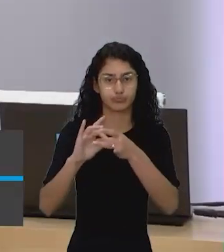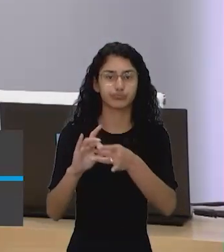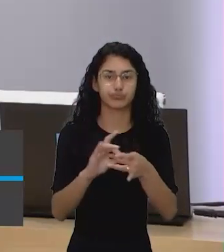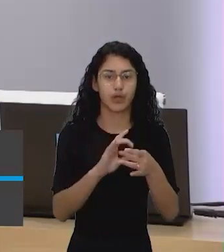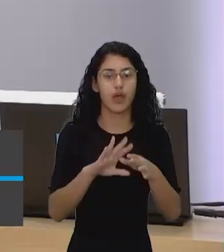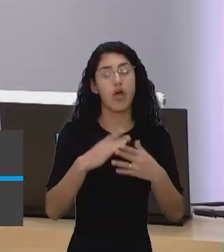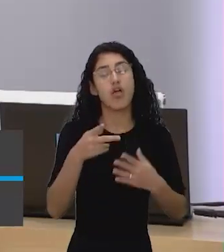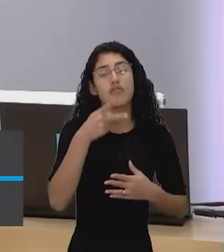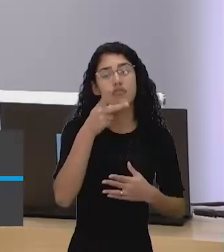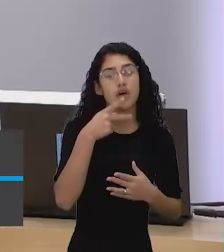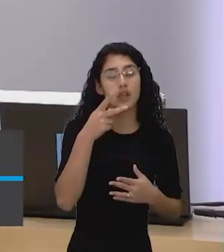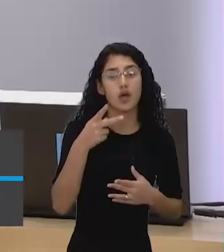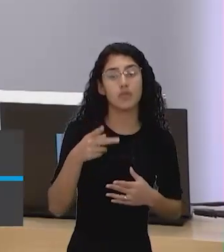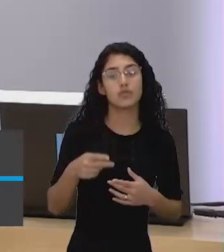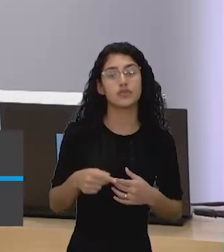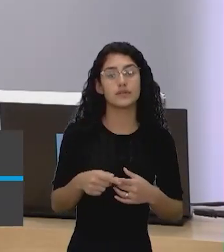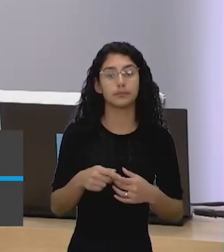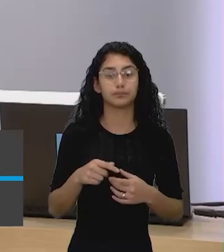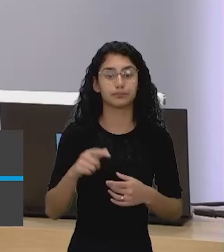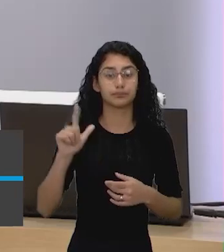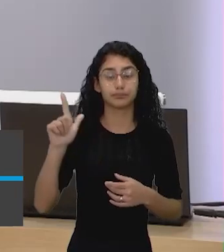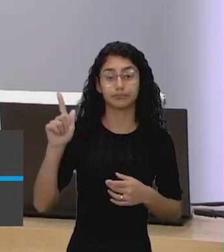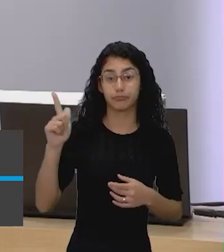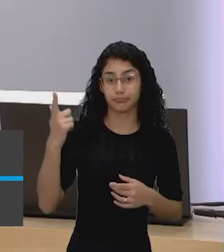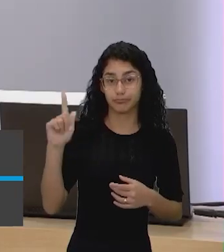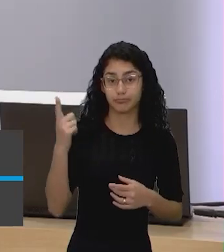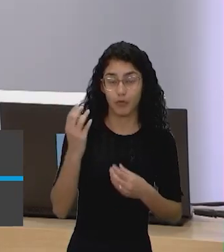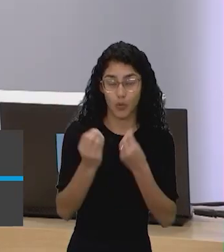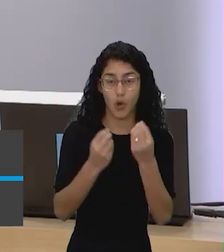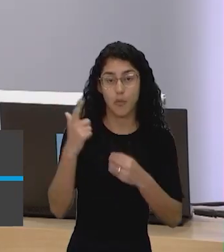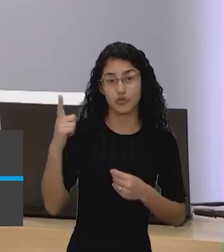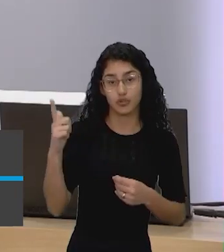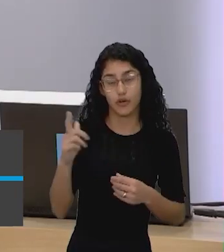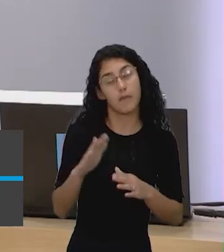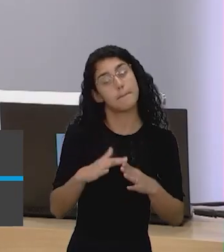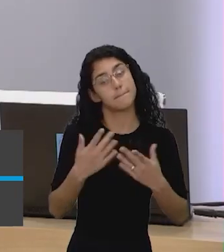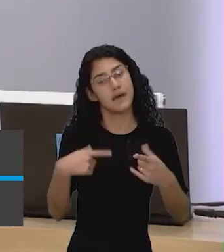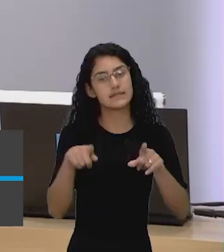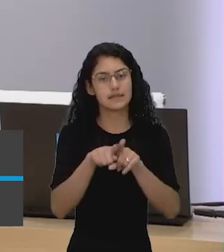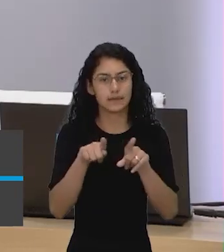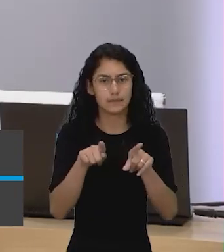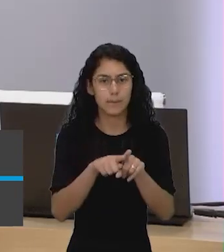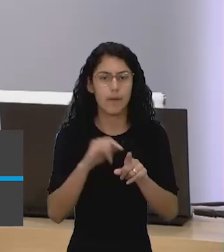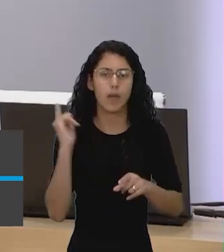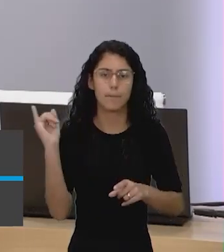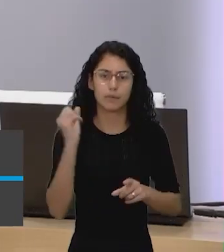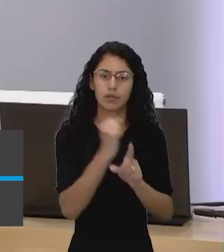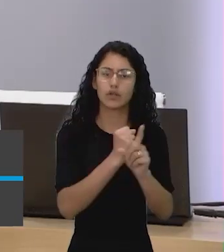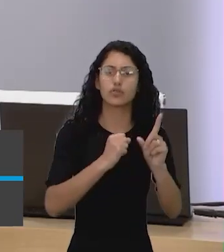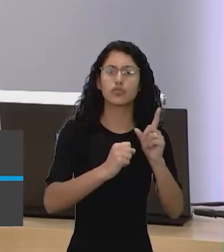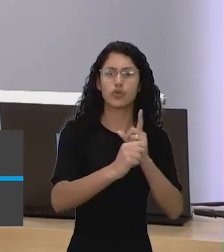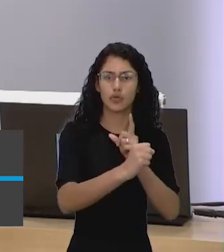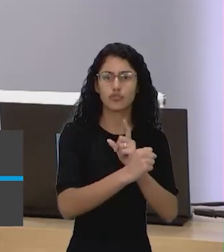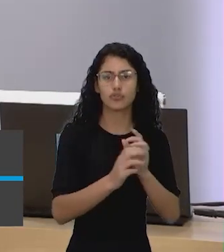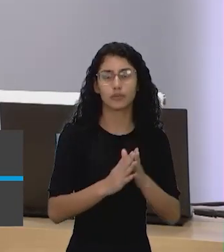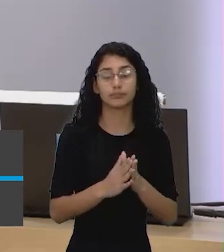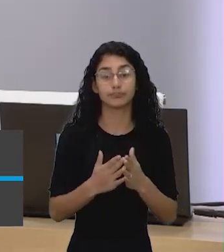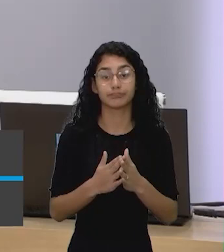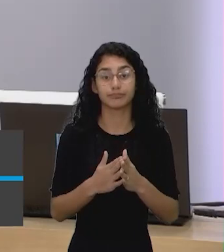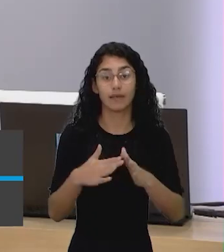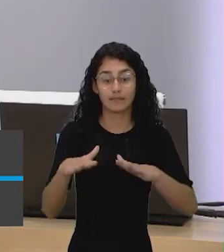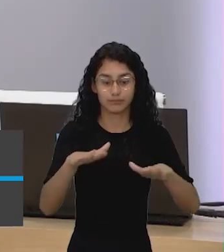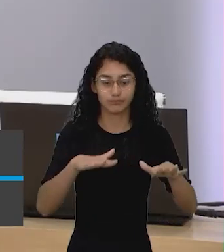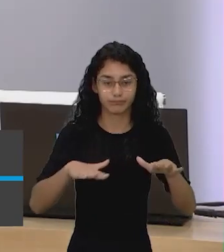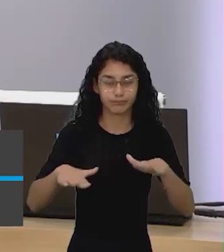fale do Milton Santos como um geógrafo, ele tem um papel muito importante na sociologia, e principalmente porque, assim, o território,